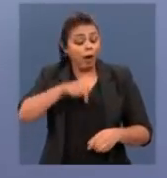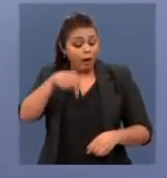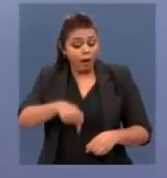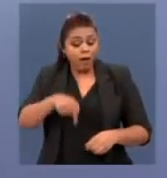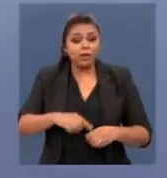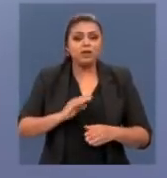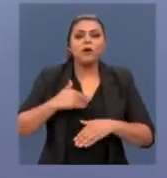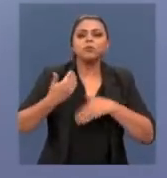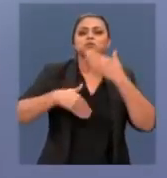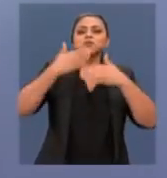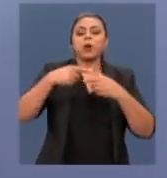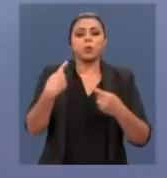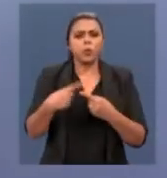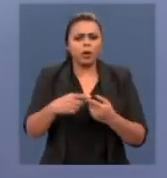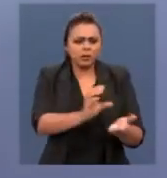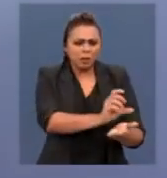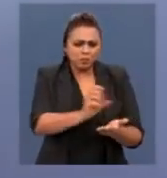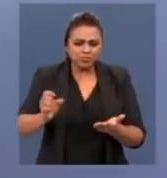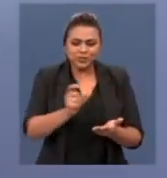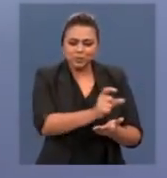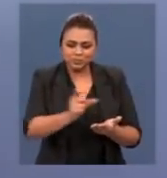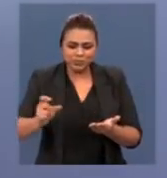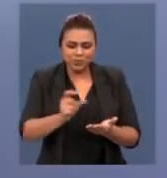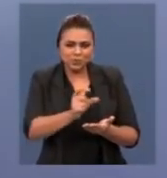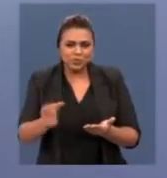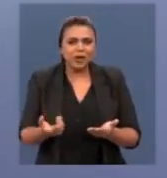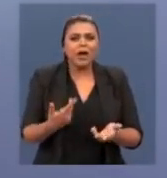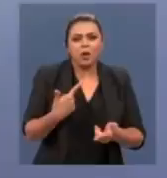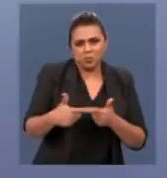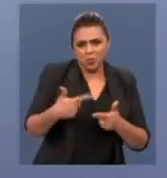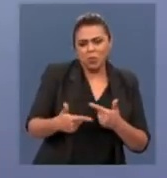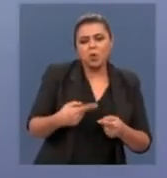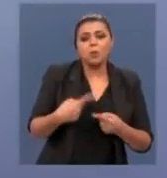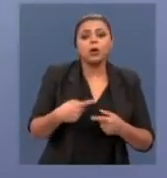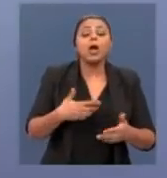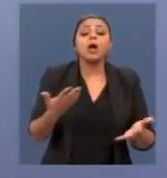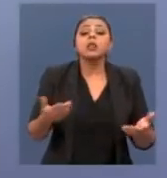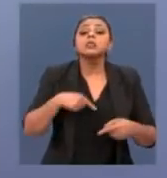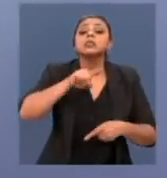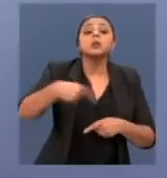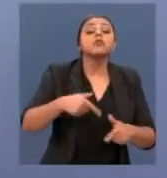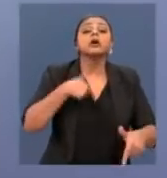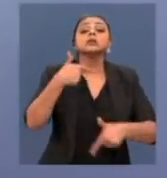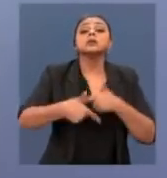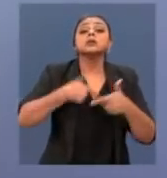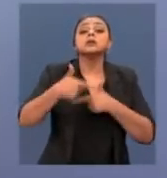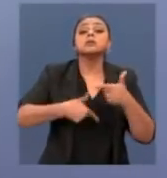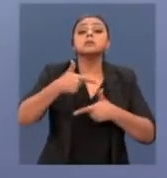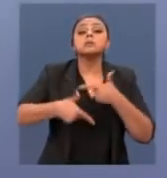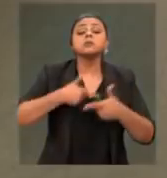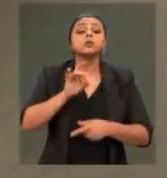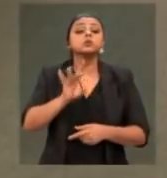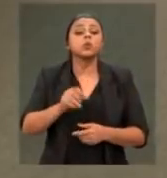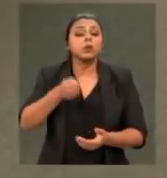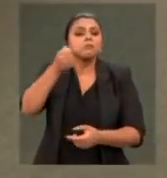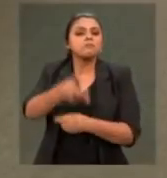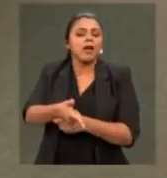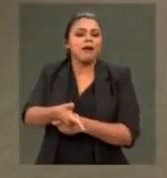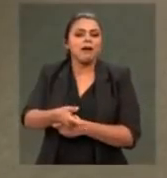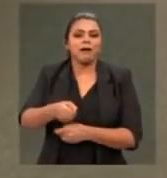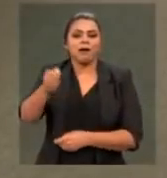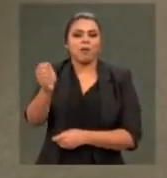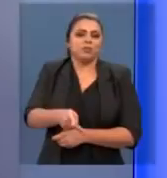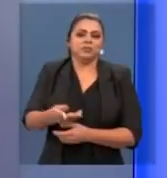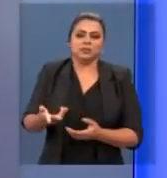quantidade que está botando porque daqui a pouco nós vamos trabalhar só para pagar a aposentadoria que é lamentável é